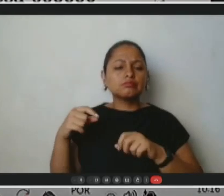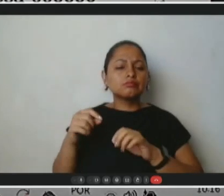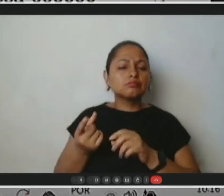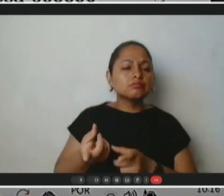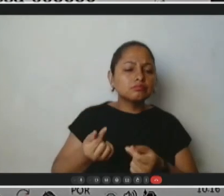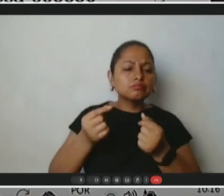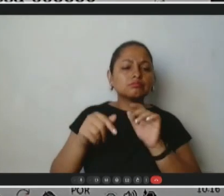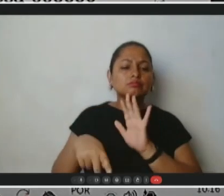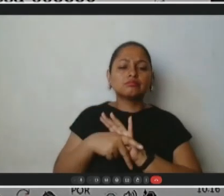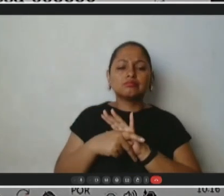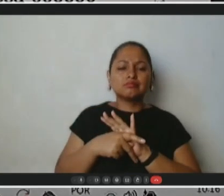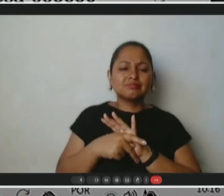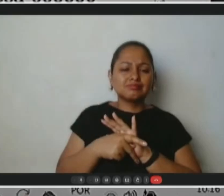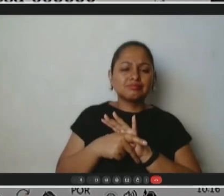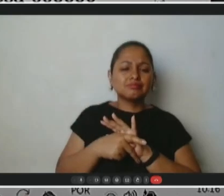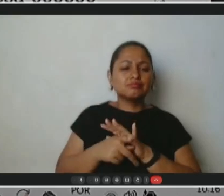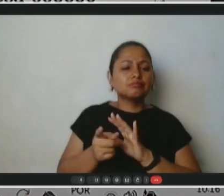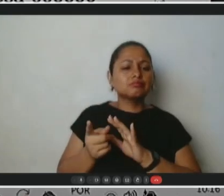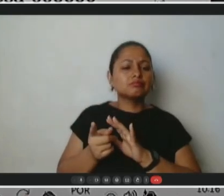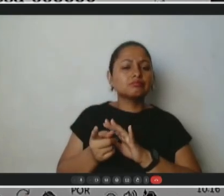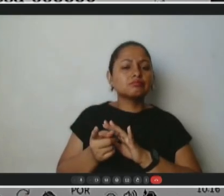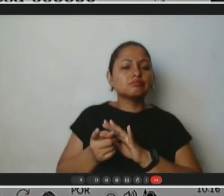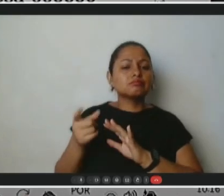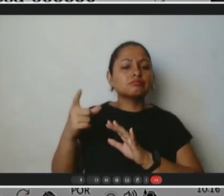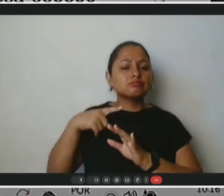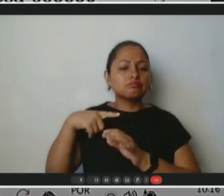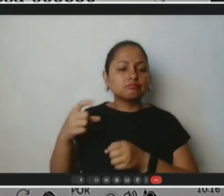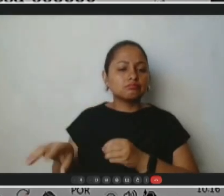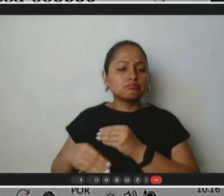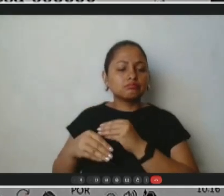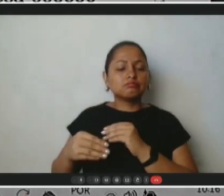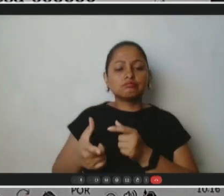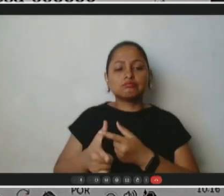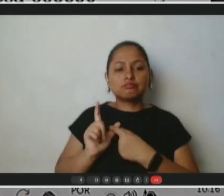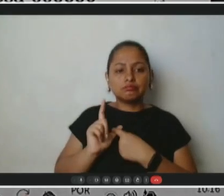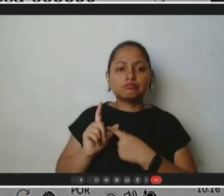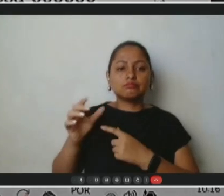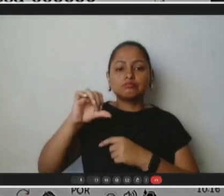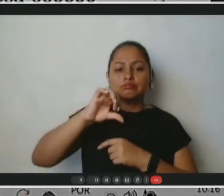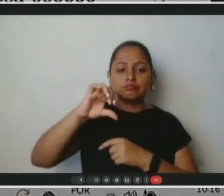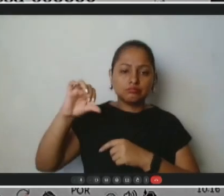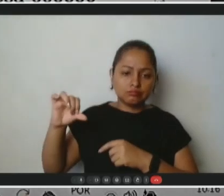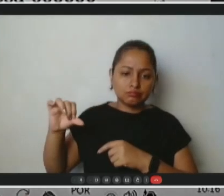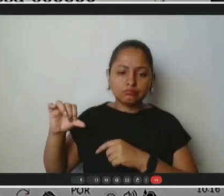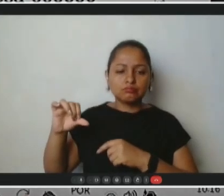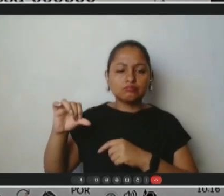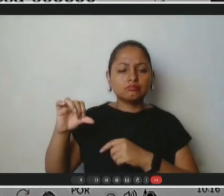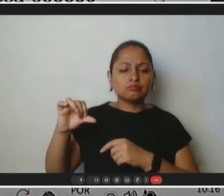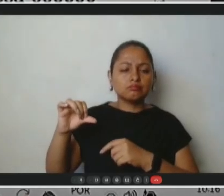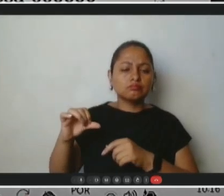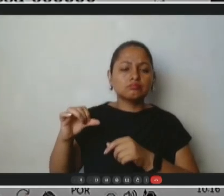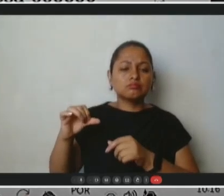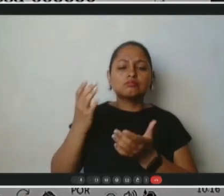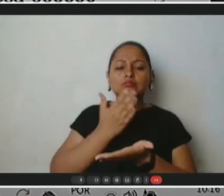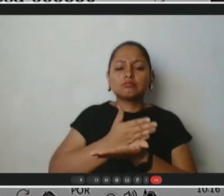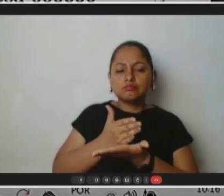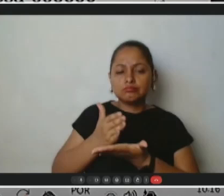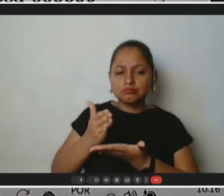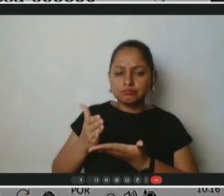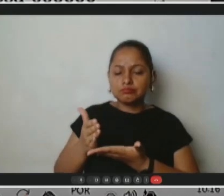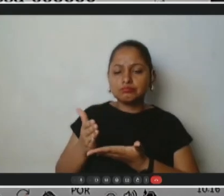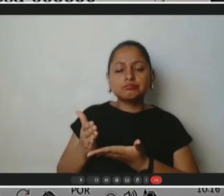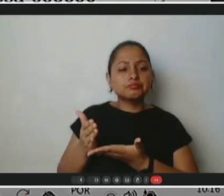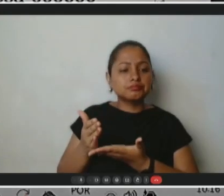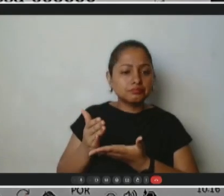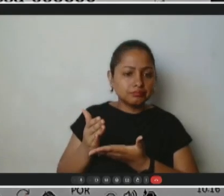em reserva de contingência, elemento da despesa 99999 e as parcelas de dotações decorrentes aos vetos por